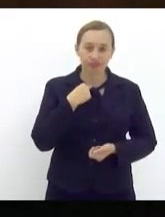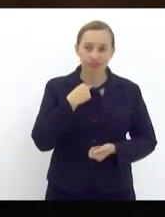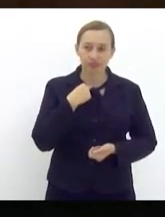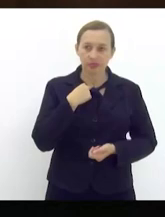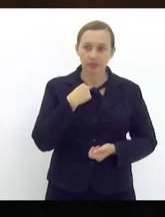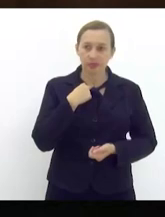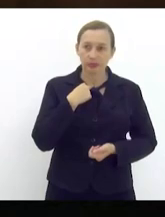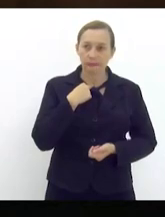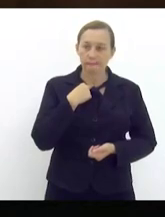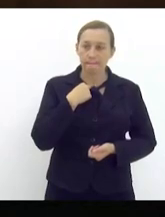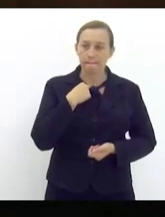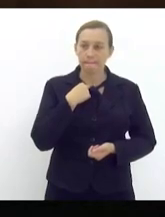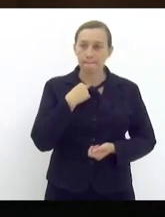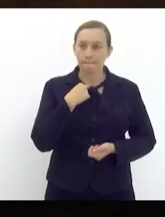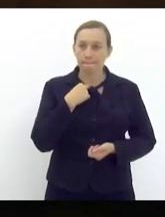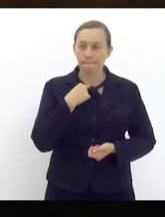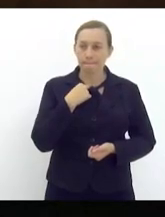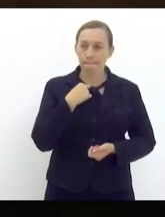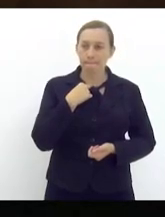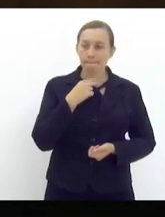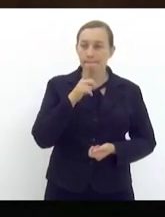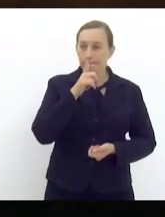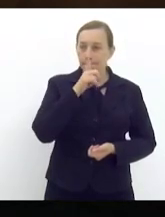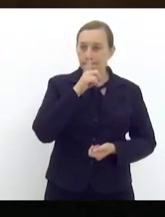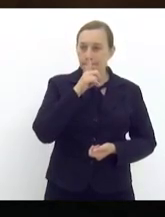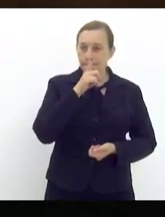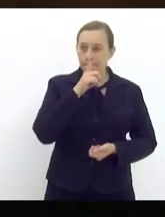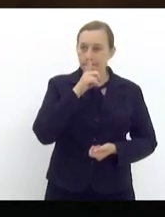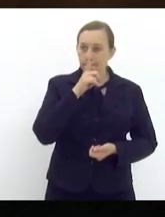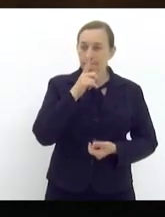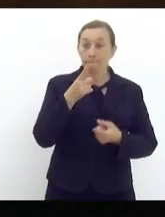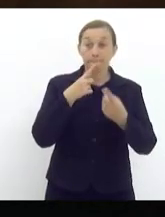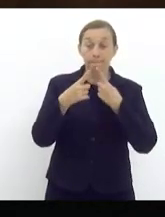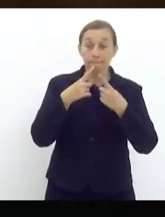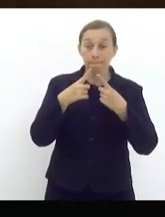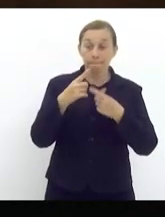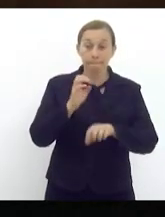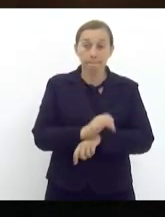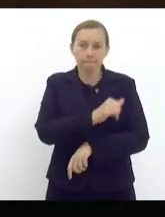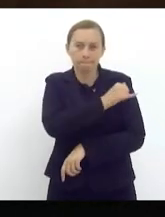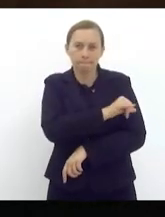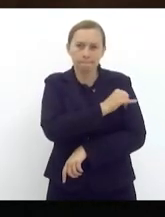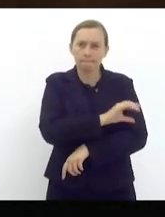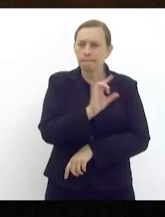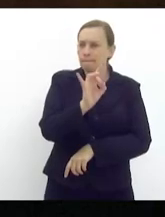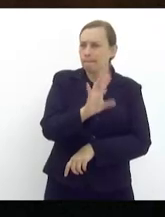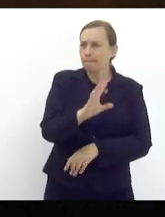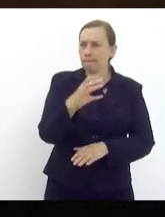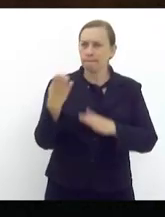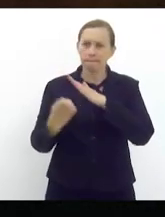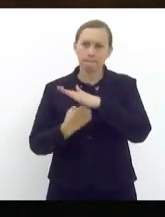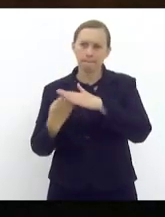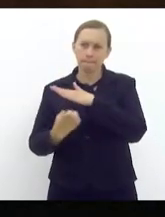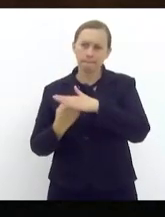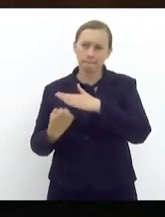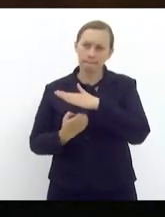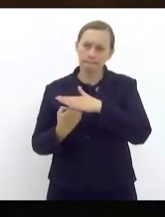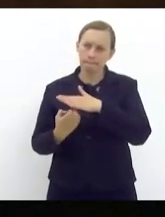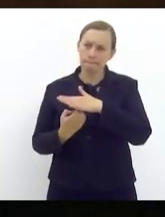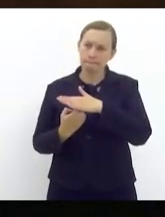isentar esse debate aqui no Estado do Rio de Janeiro só para as empresas que